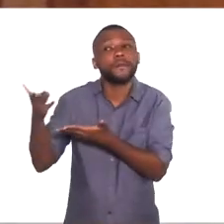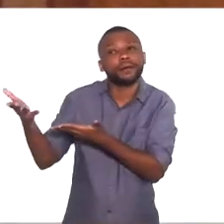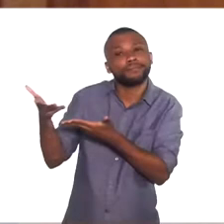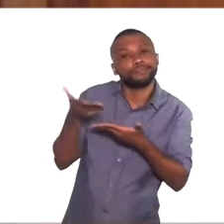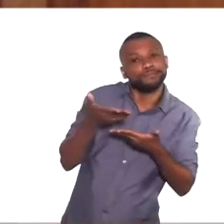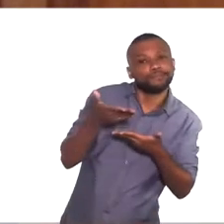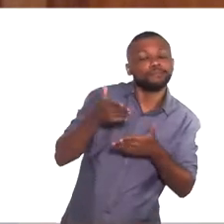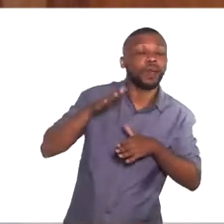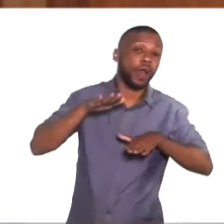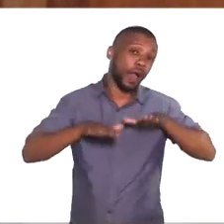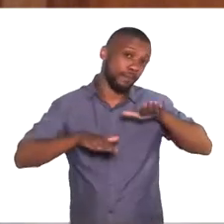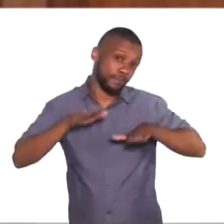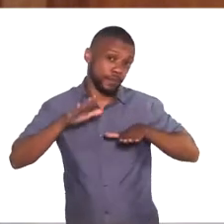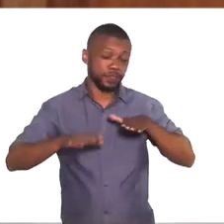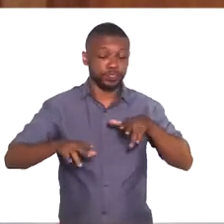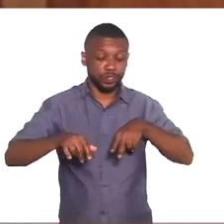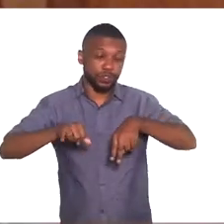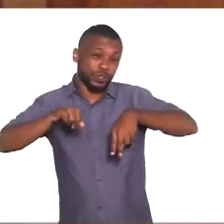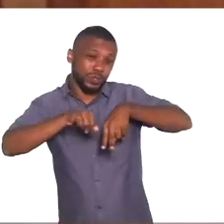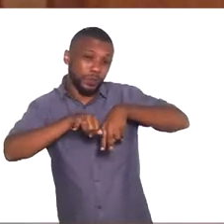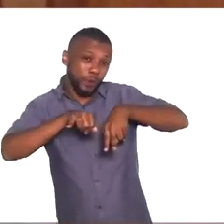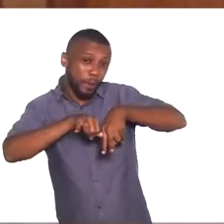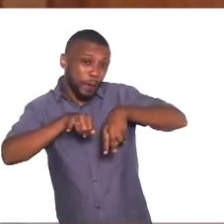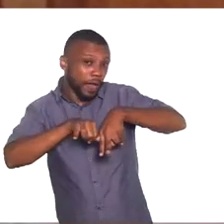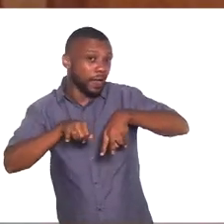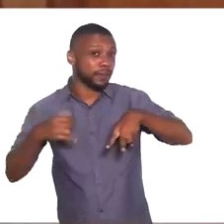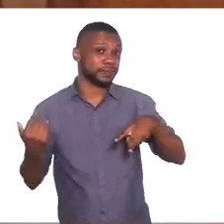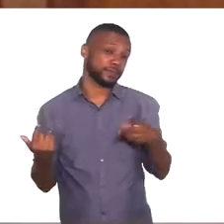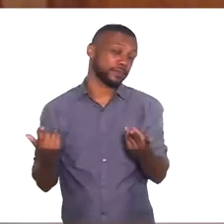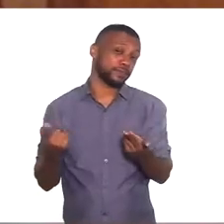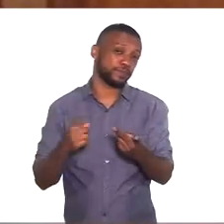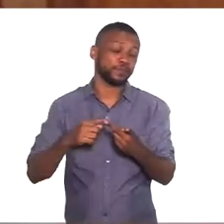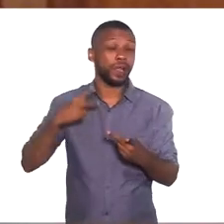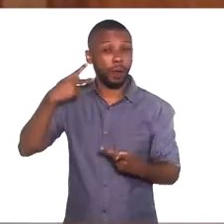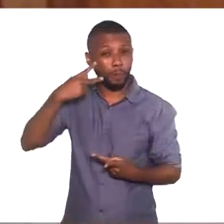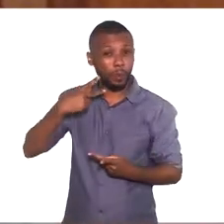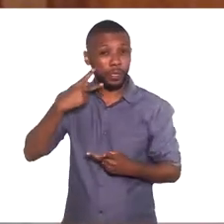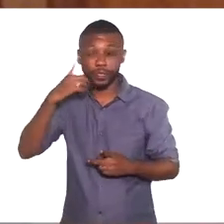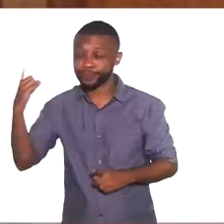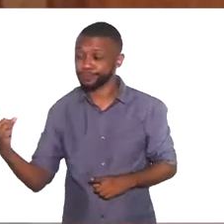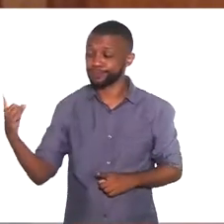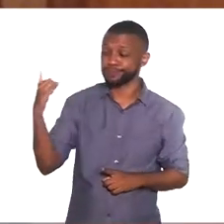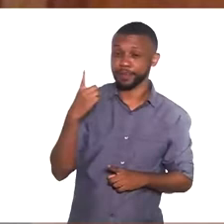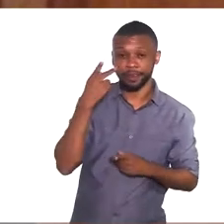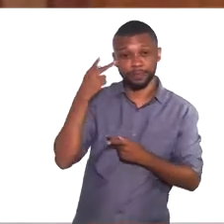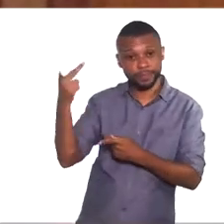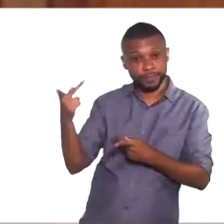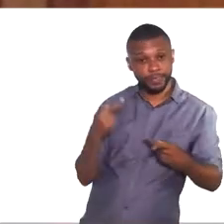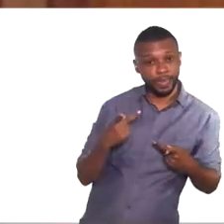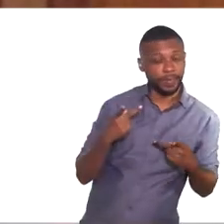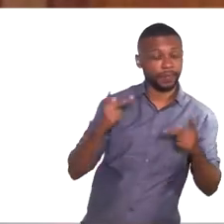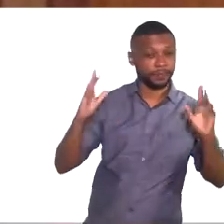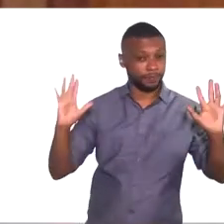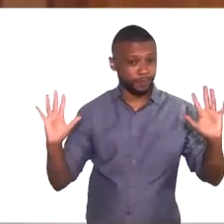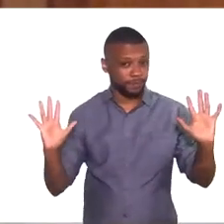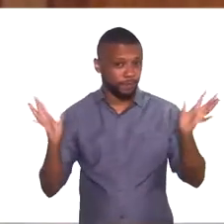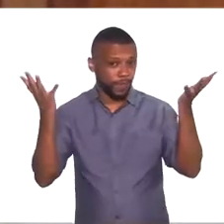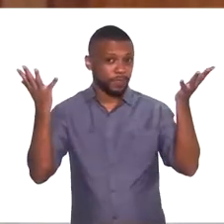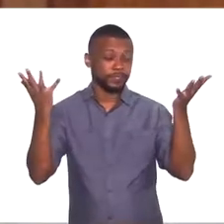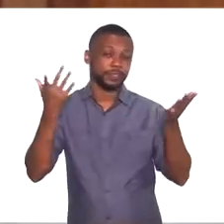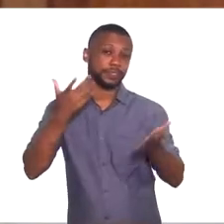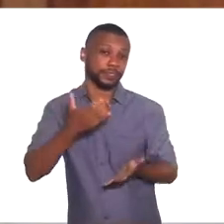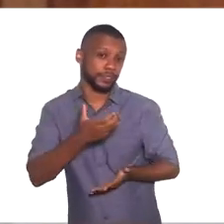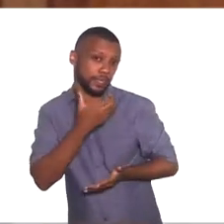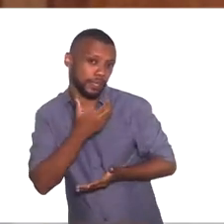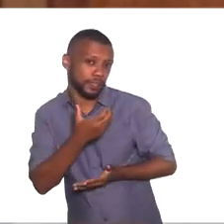cheguei eu recebi a tia que você recepções às vezes diplomatas de políticos